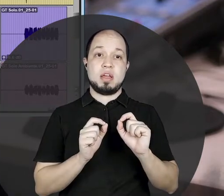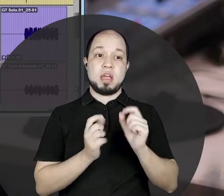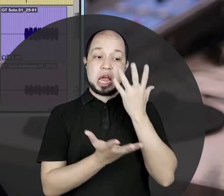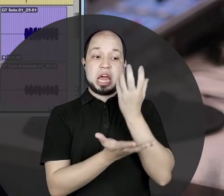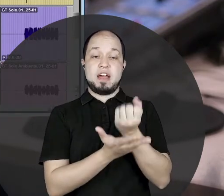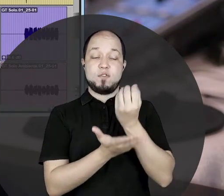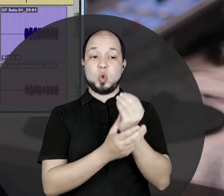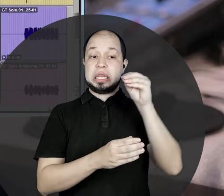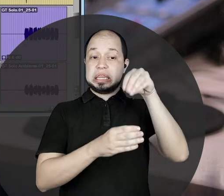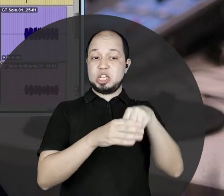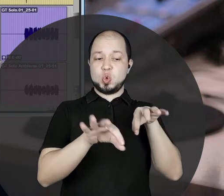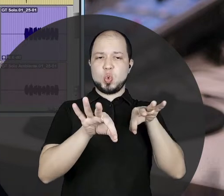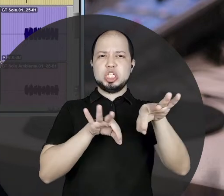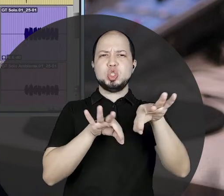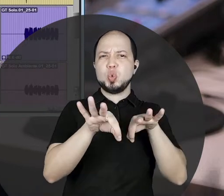gente ter feito num estúdio.